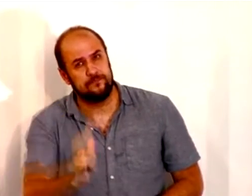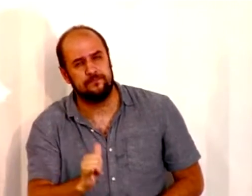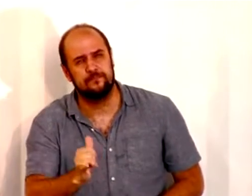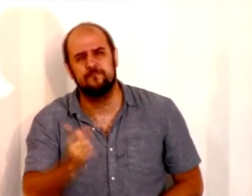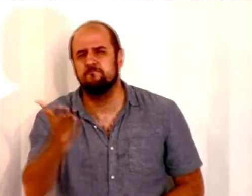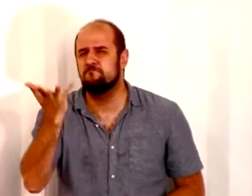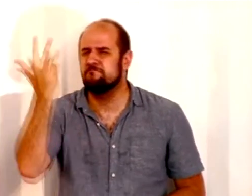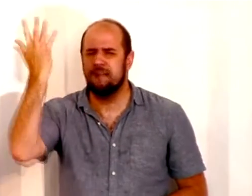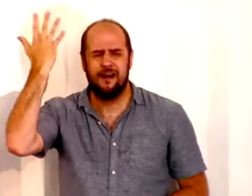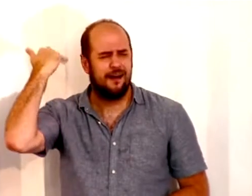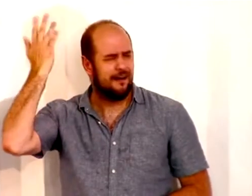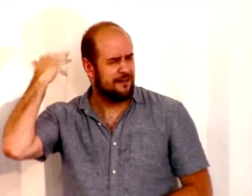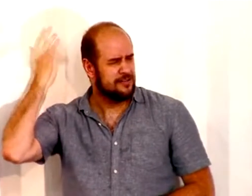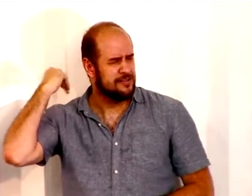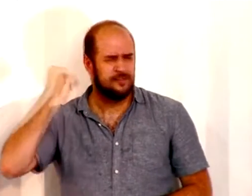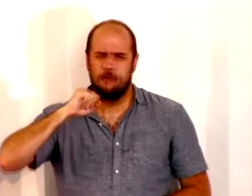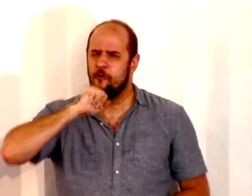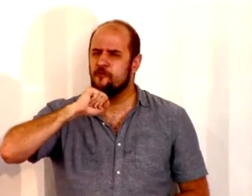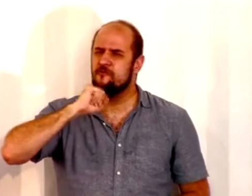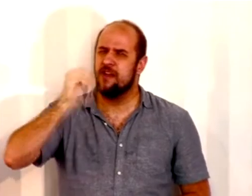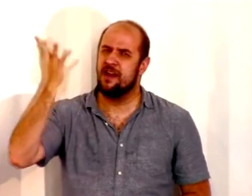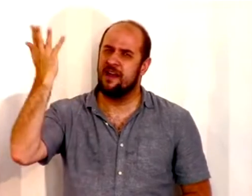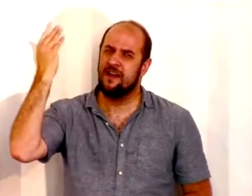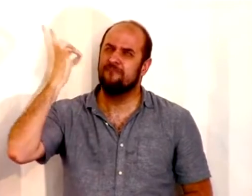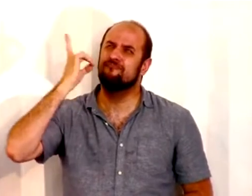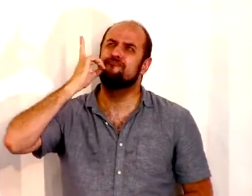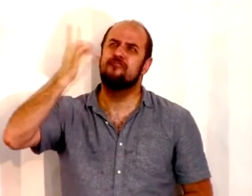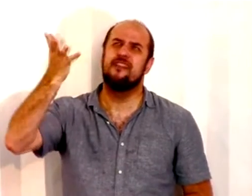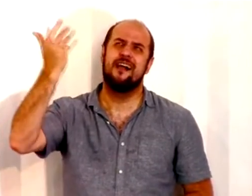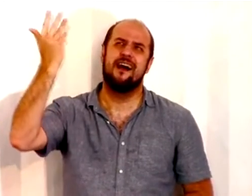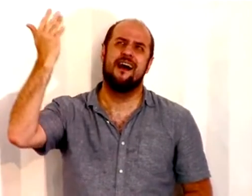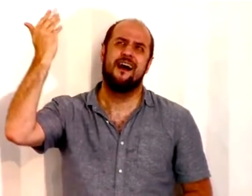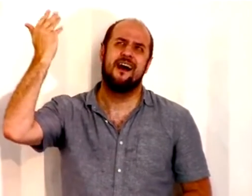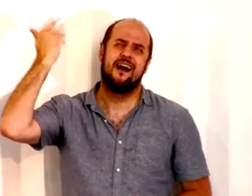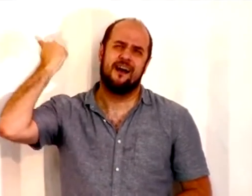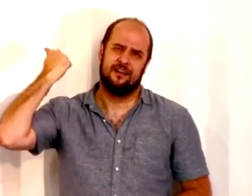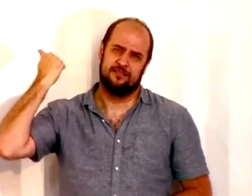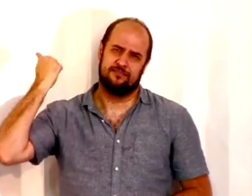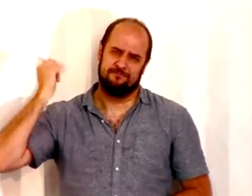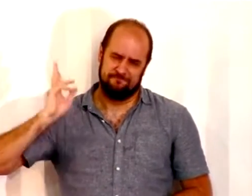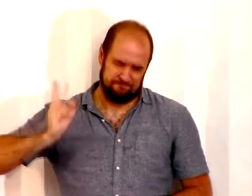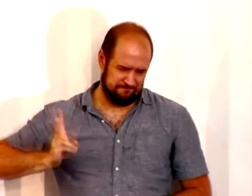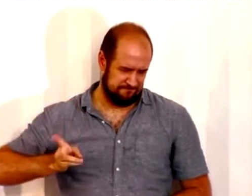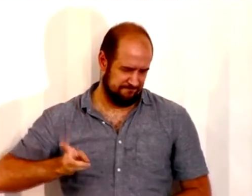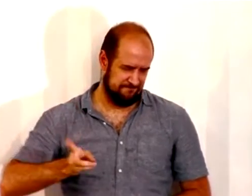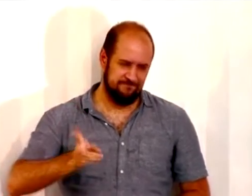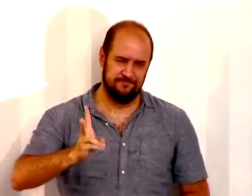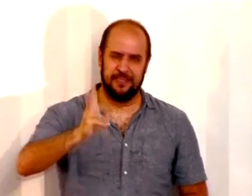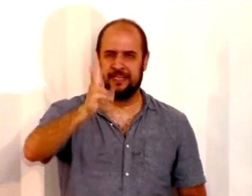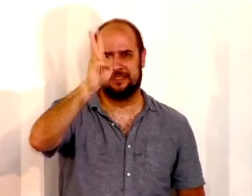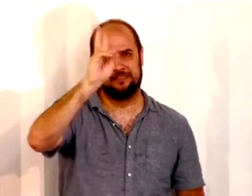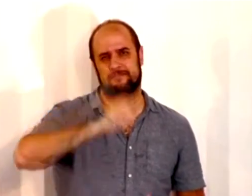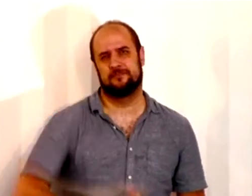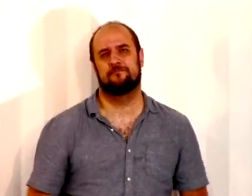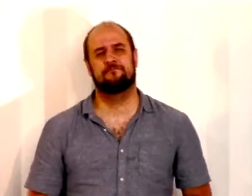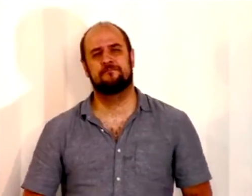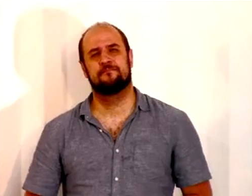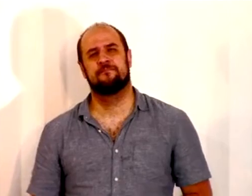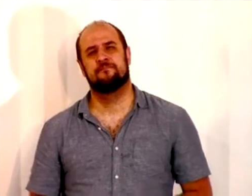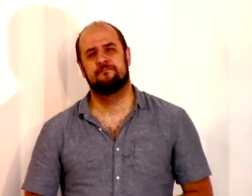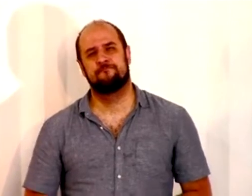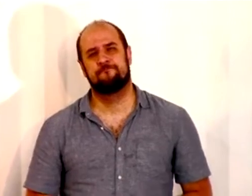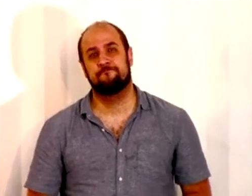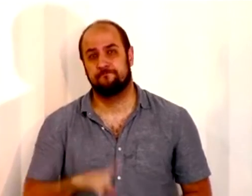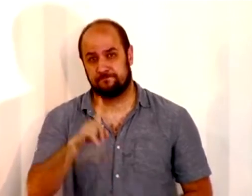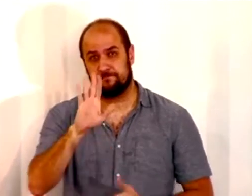antigos, desde os dias da eternidade, para nós isso é um mistério, sempre será. Nós podemos explicar quantas vezes você passou